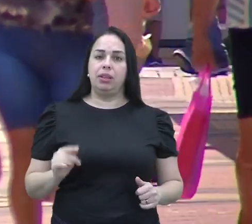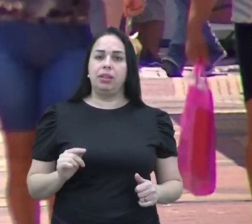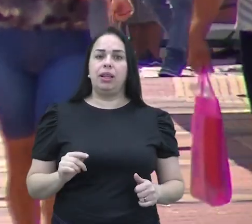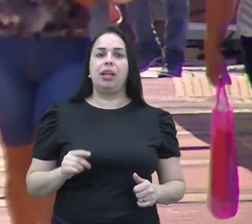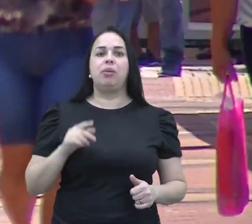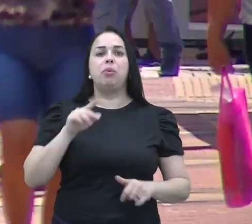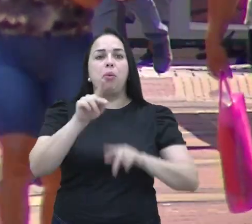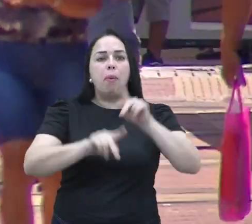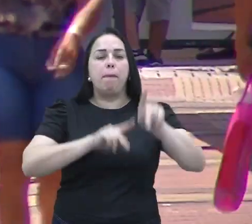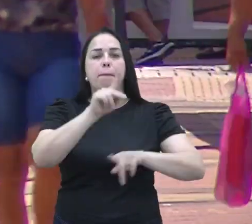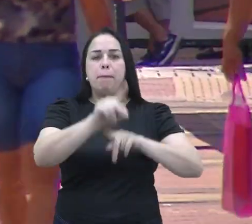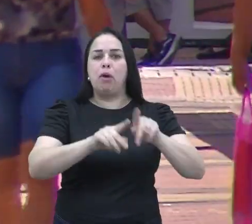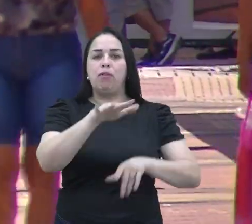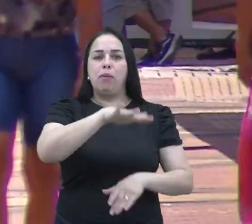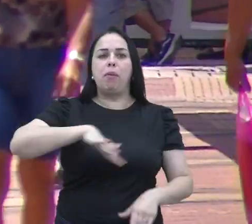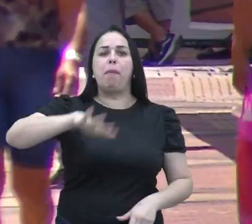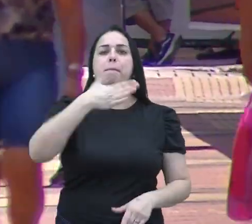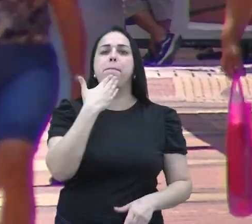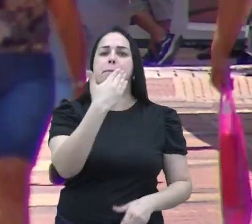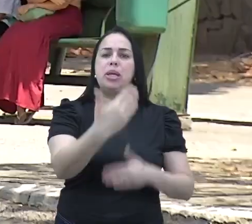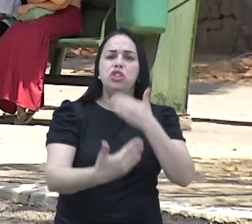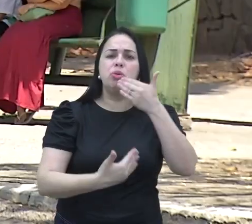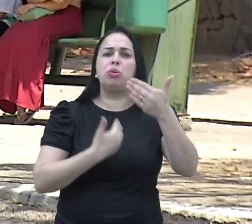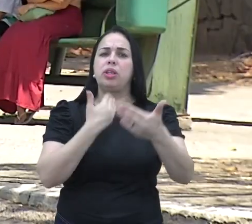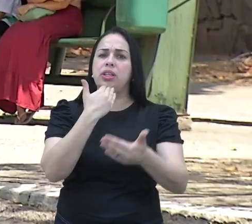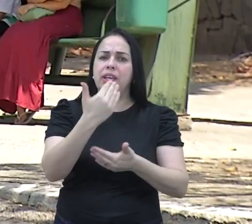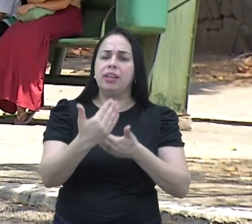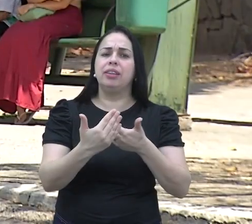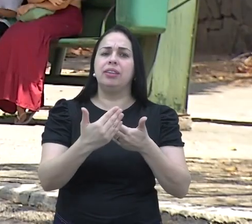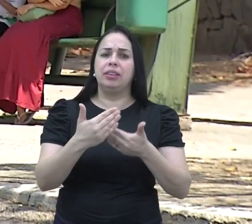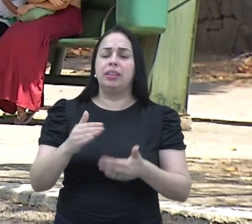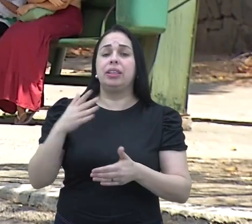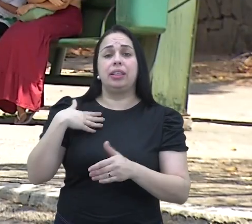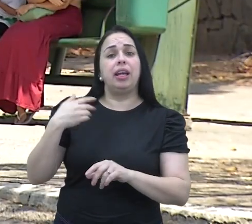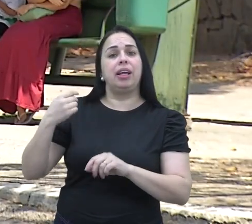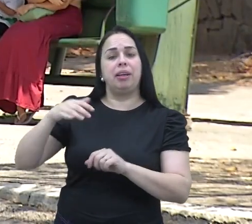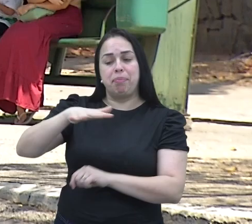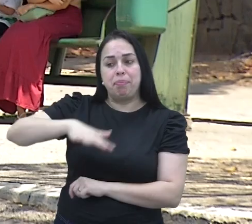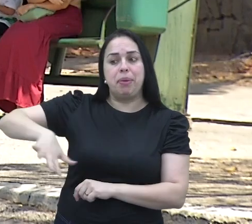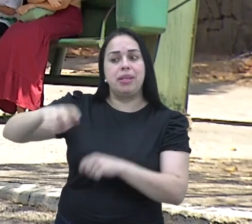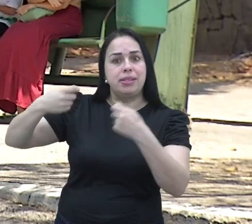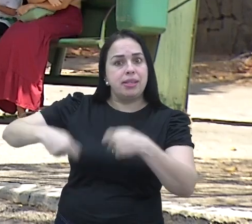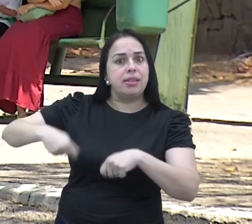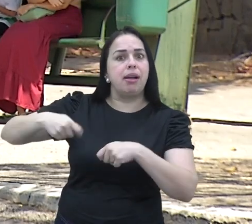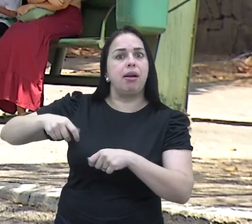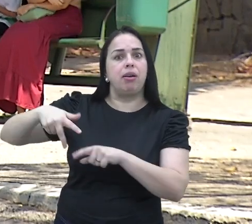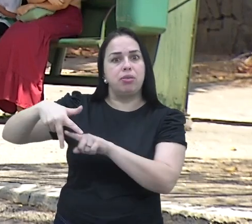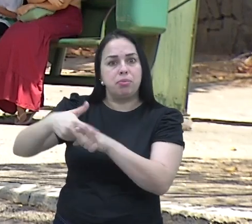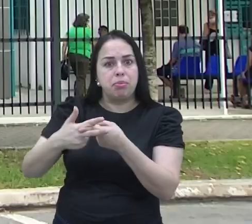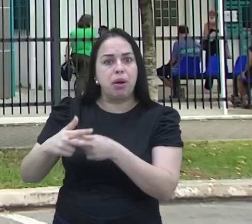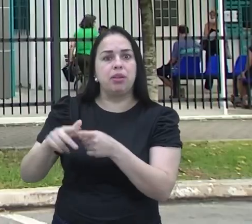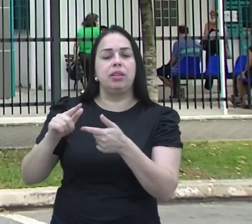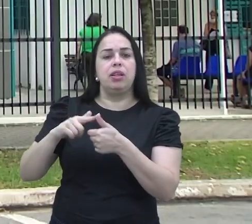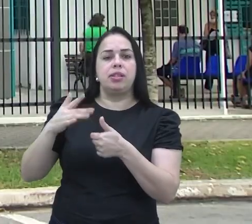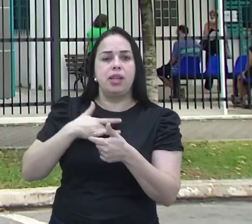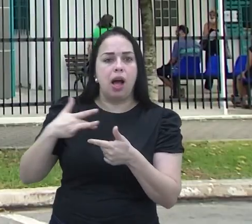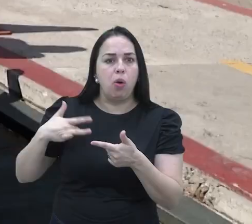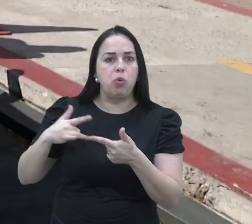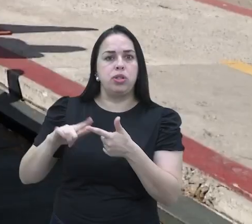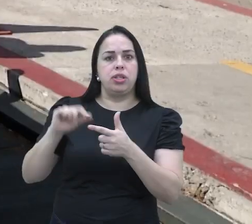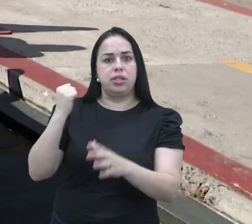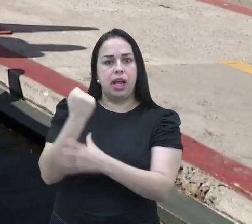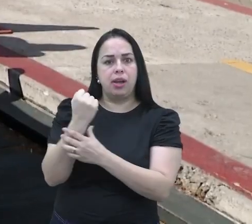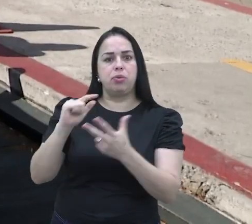Entre as principais demandas da população estão melhorias nos serviços públicos essenciais, como